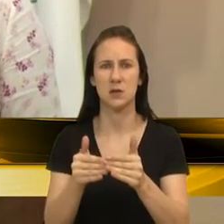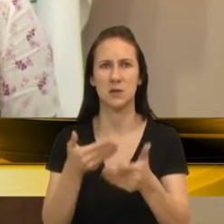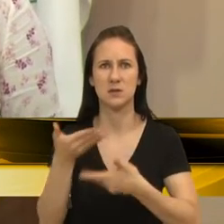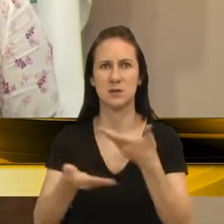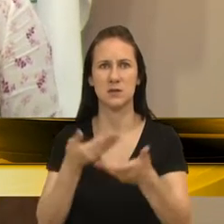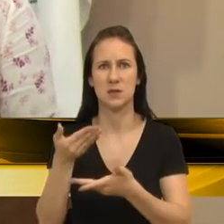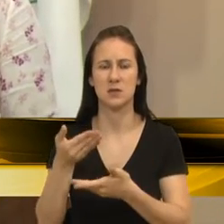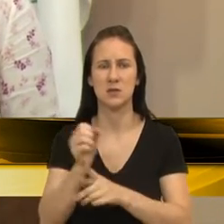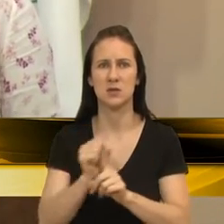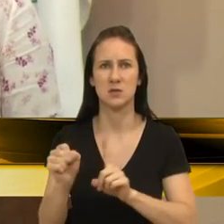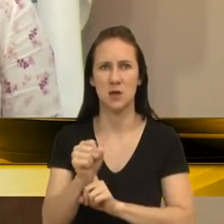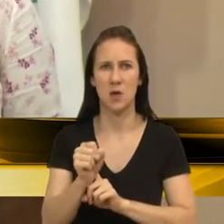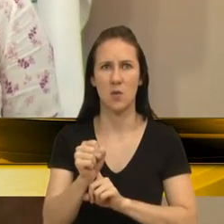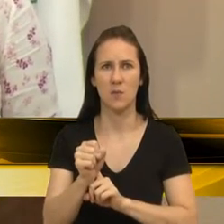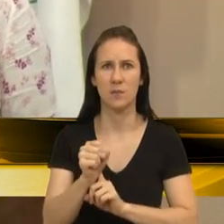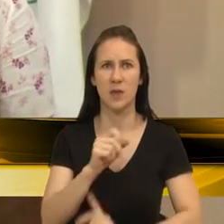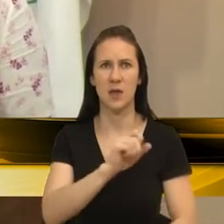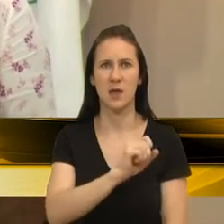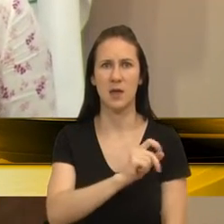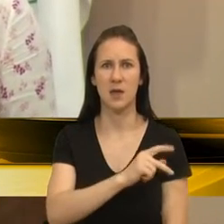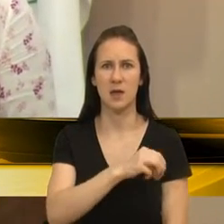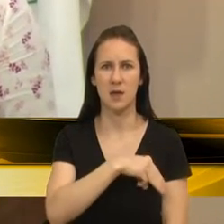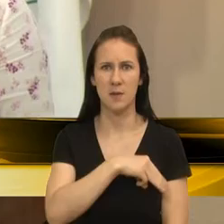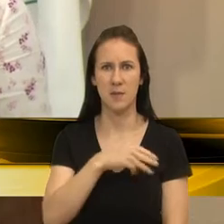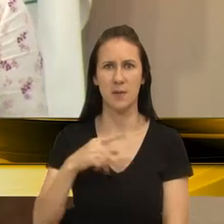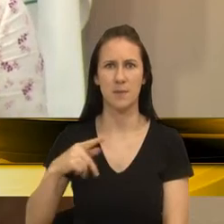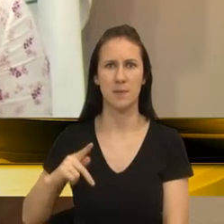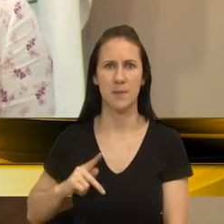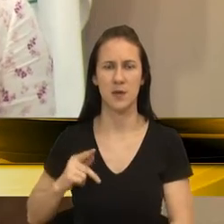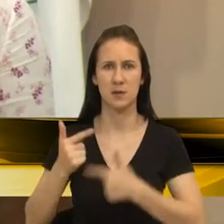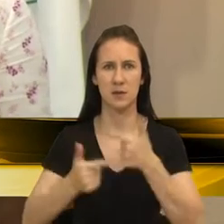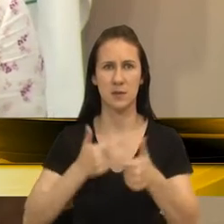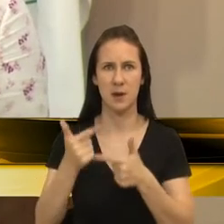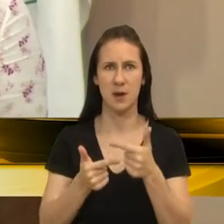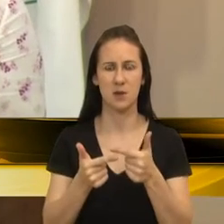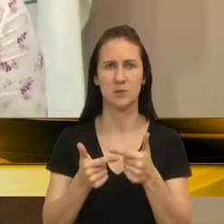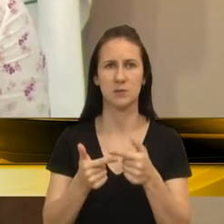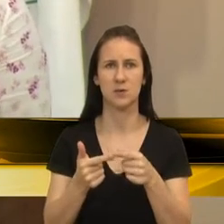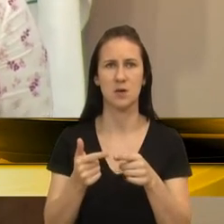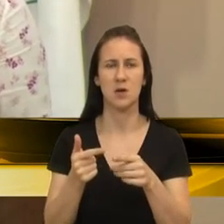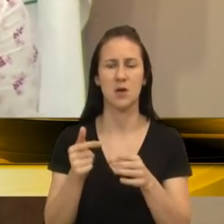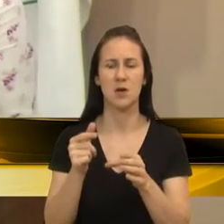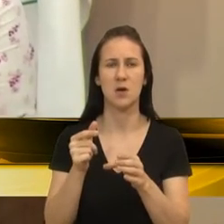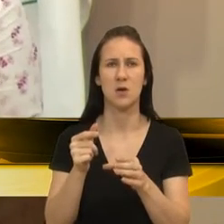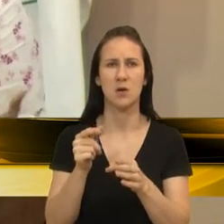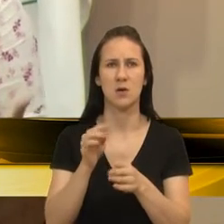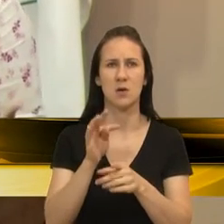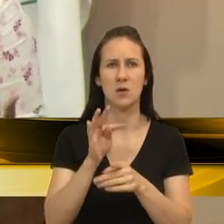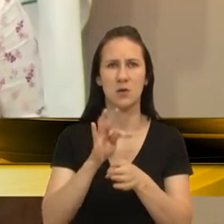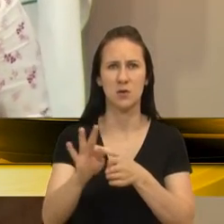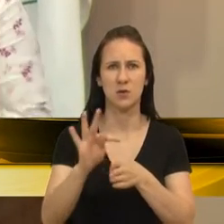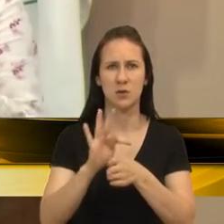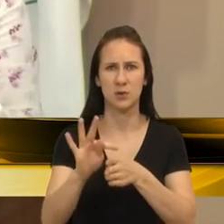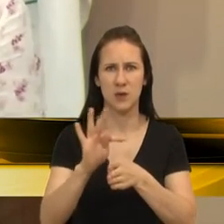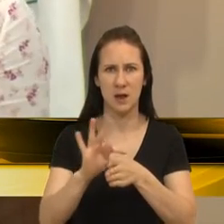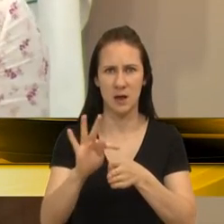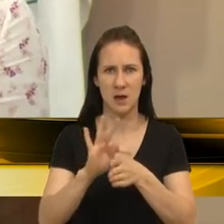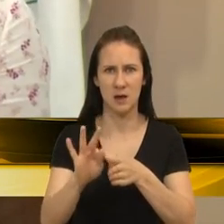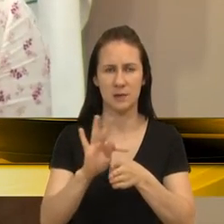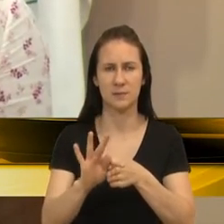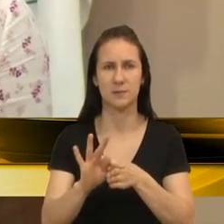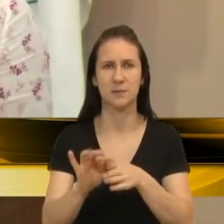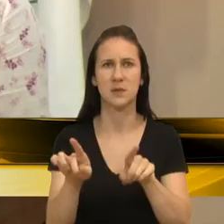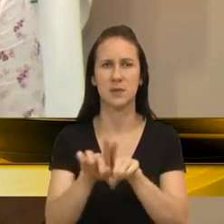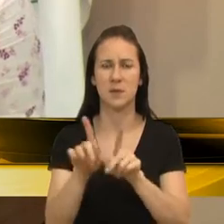do Trabalho, o Ministério do Trabalho e Emprego, o Senalba, o Conselho Tutelar, tanto Sul e Norte, e é aberto a todos os trabalhadores e a população